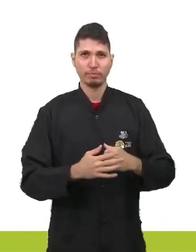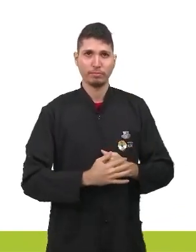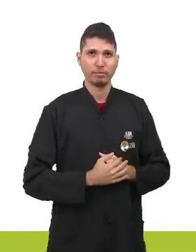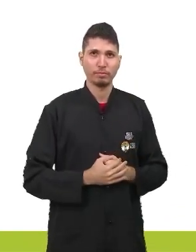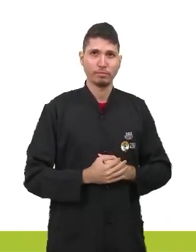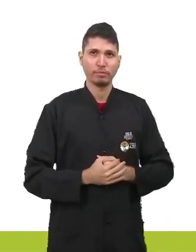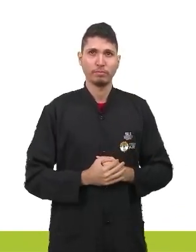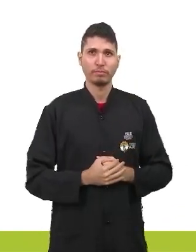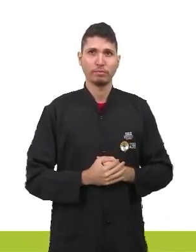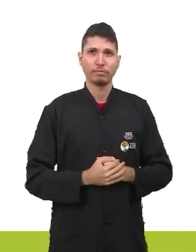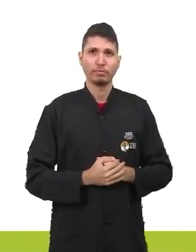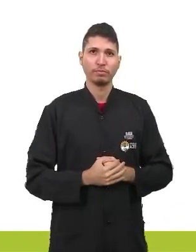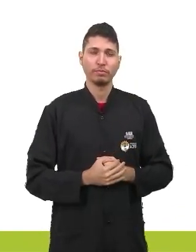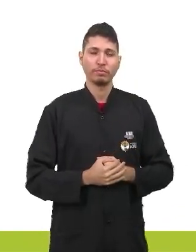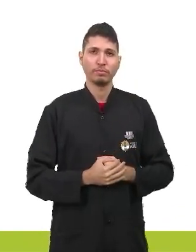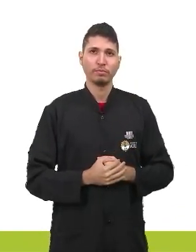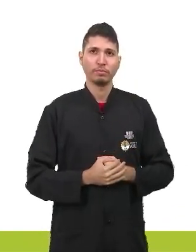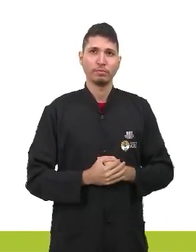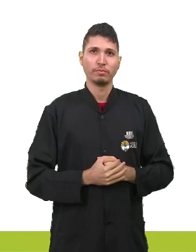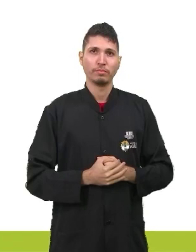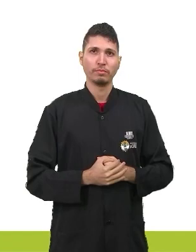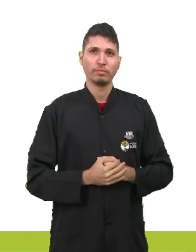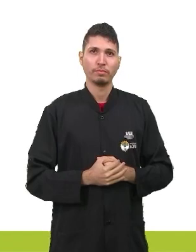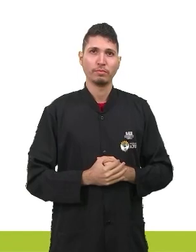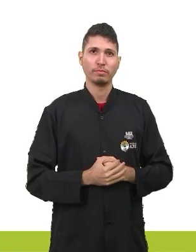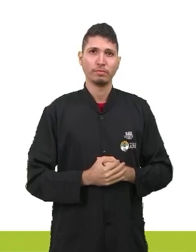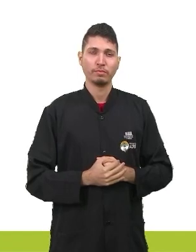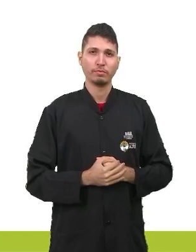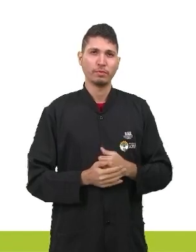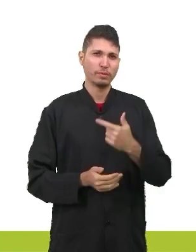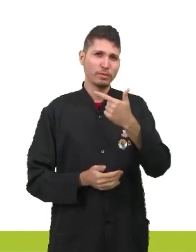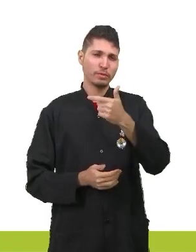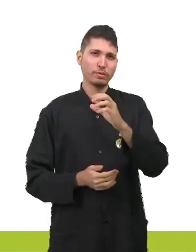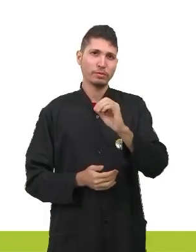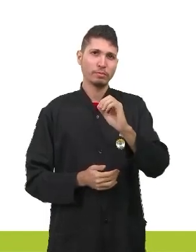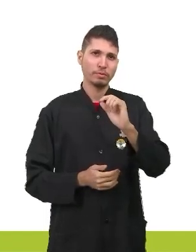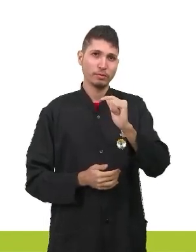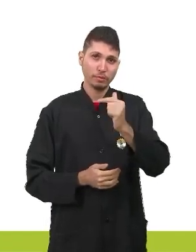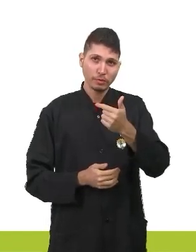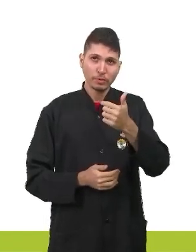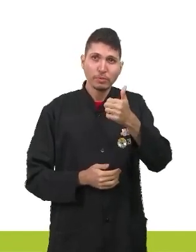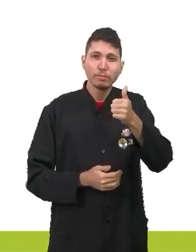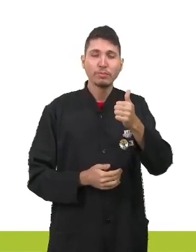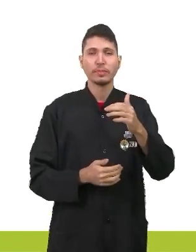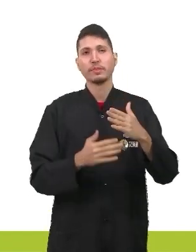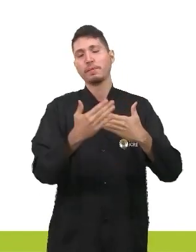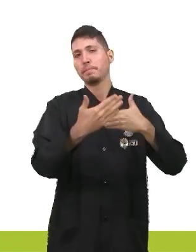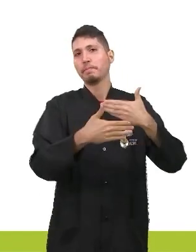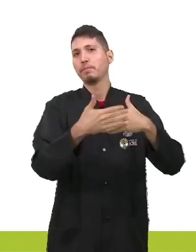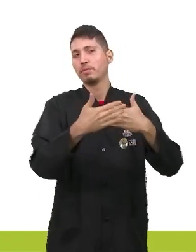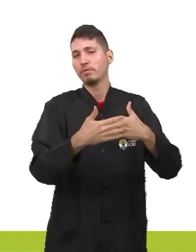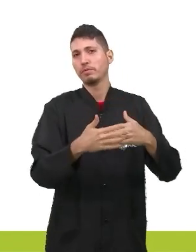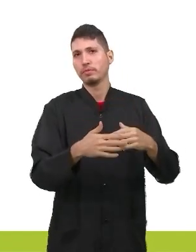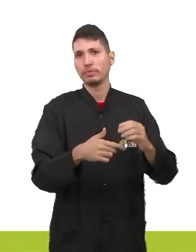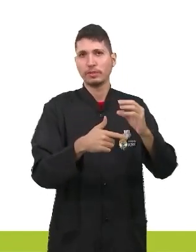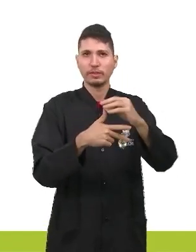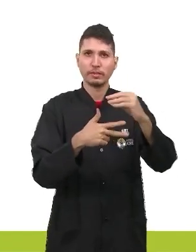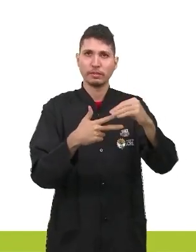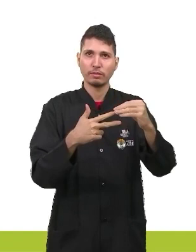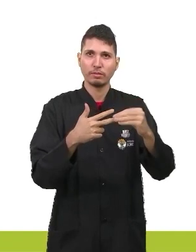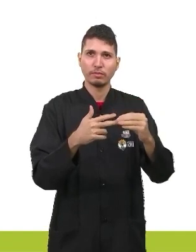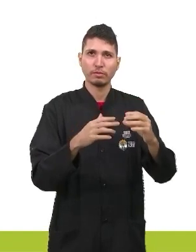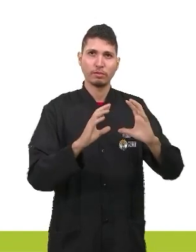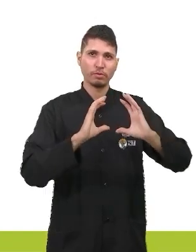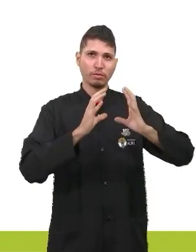Uma ideia, essa é uma ideia mais ou menos do que caiu na prova de 2021, tá bom? A gente vai só esboçar alguns conceitos aqui. A altura da bola, a viragem em função do